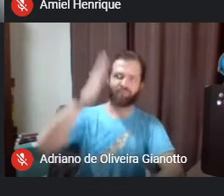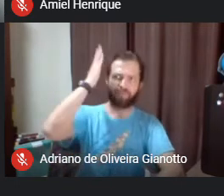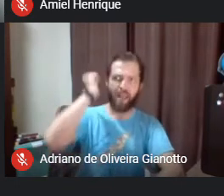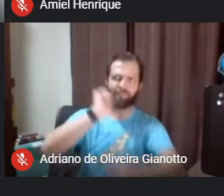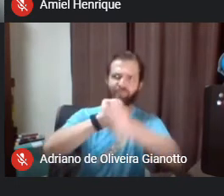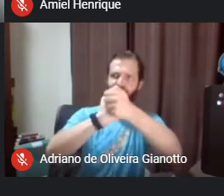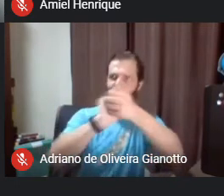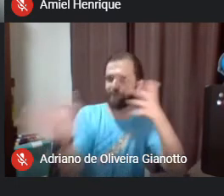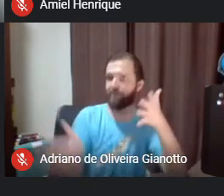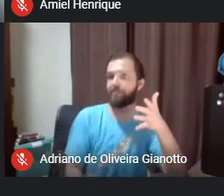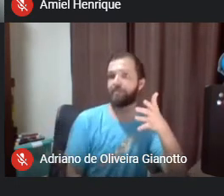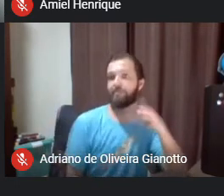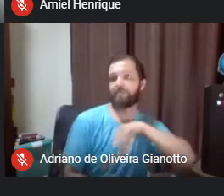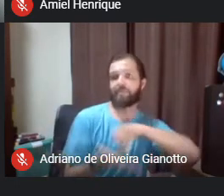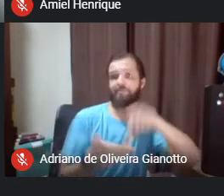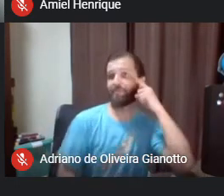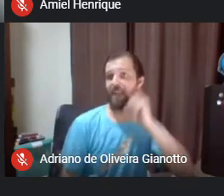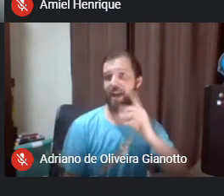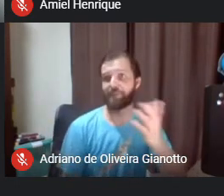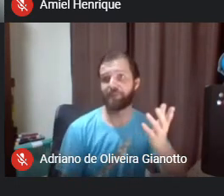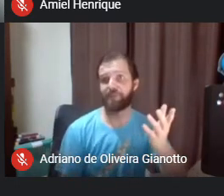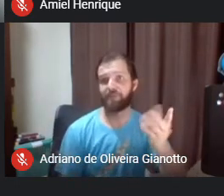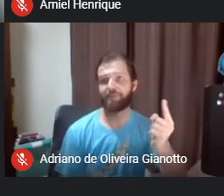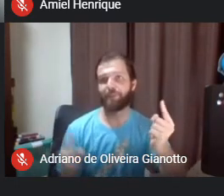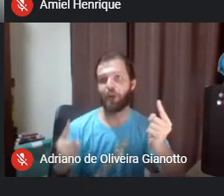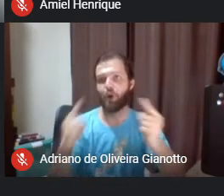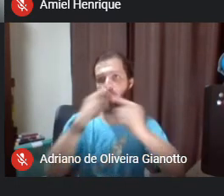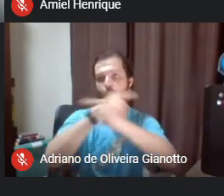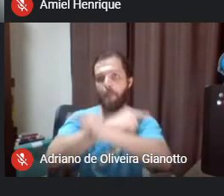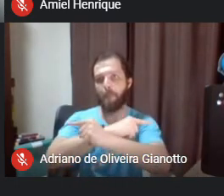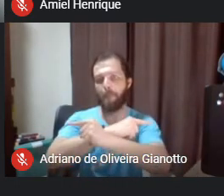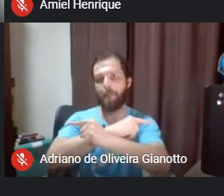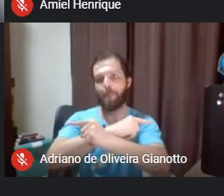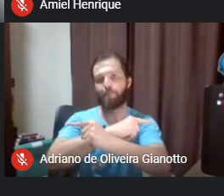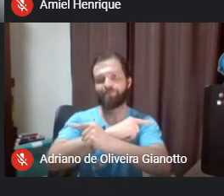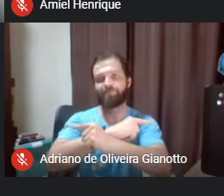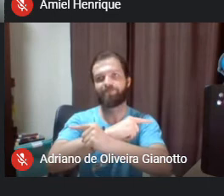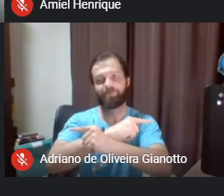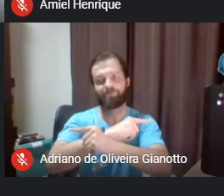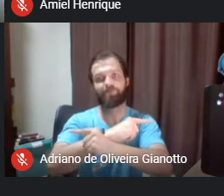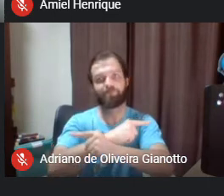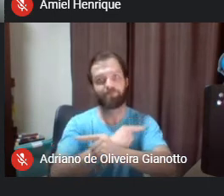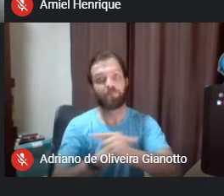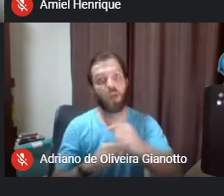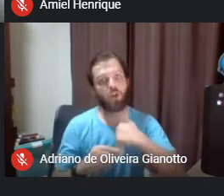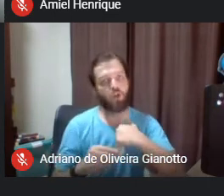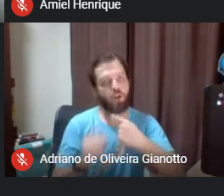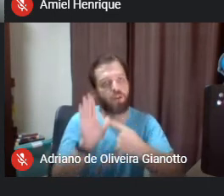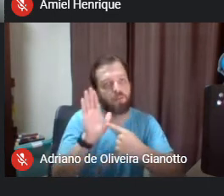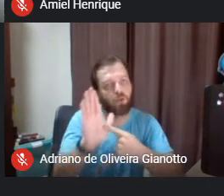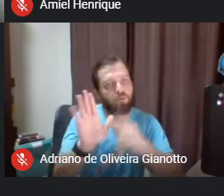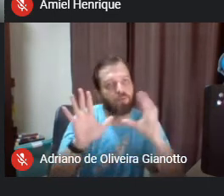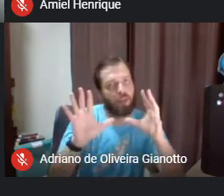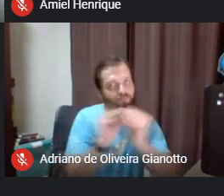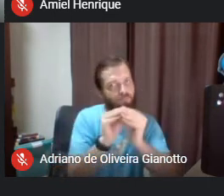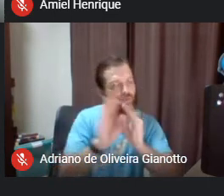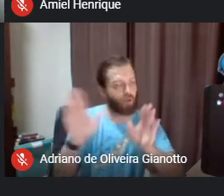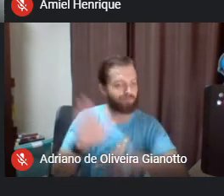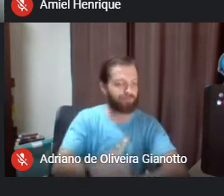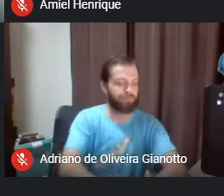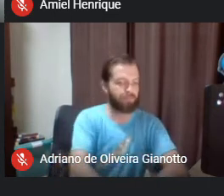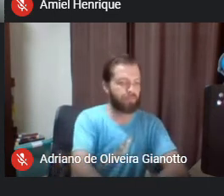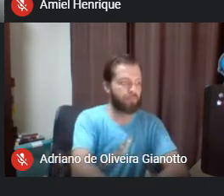sabe língua portuguesa. Né? O surdo, muitas vezes, ele é fluente, sabe muito conhecimento, tem muito conhecimento em Libras, mas não sabe